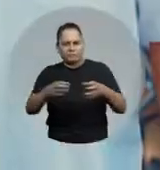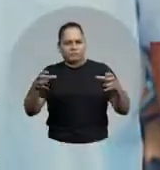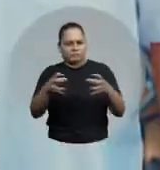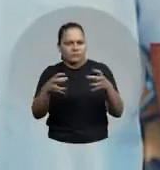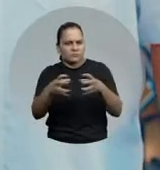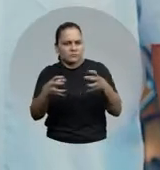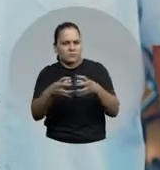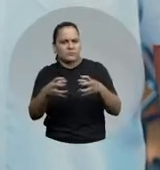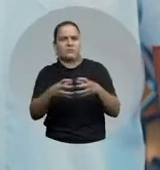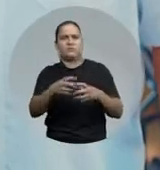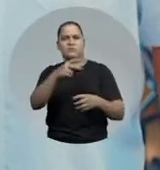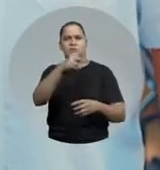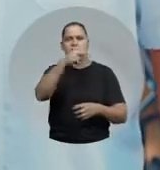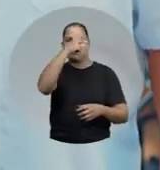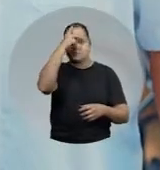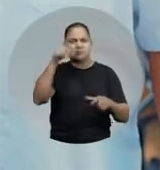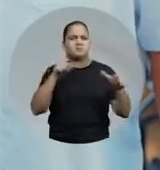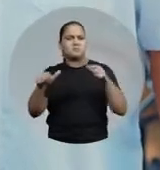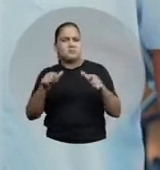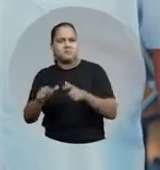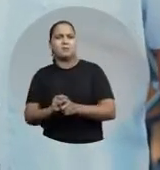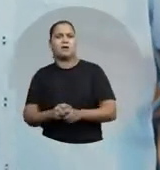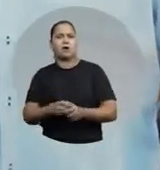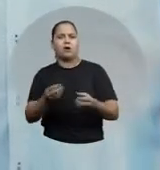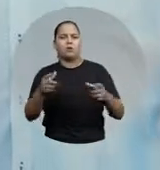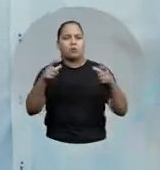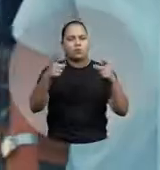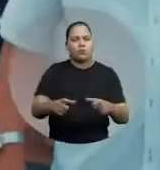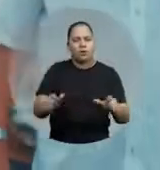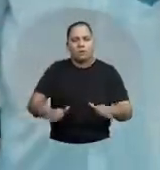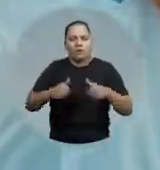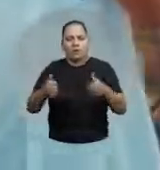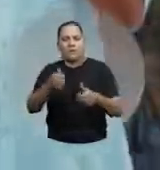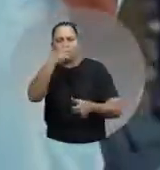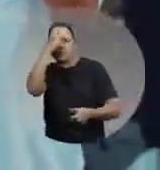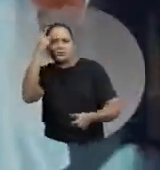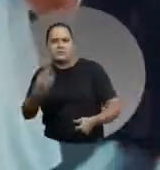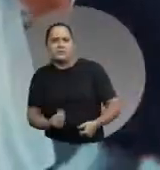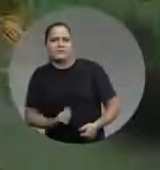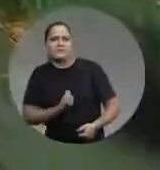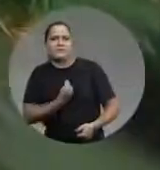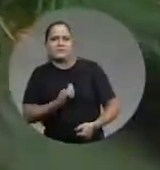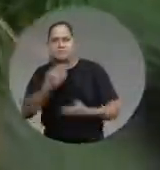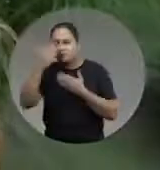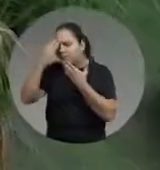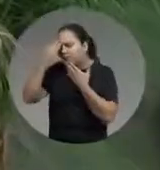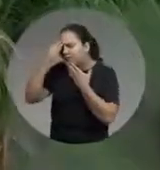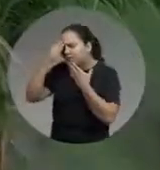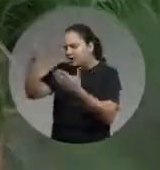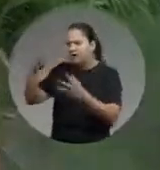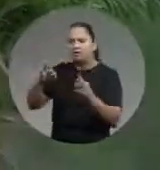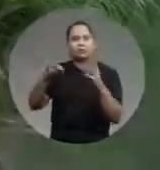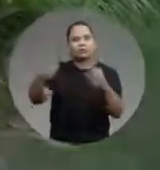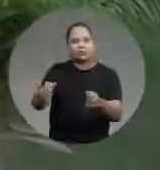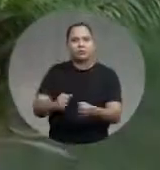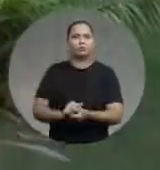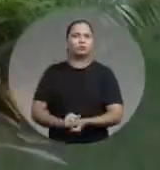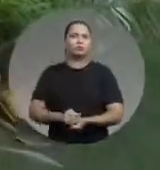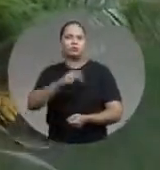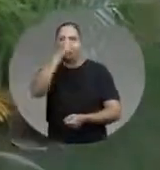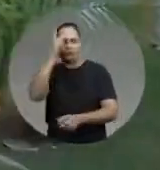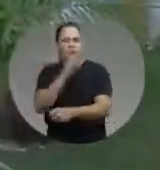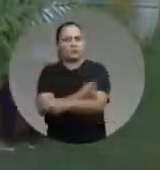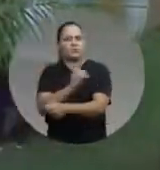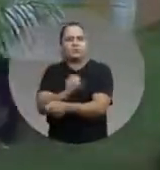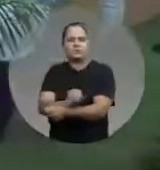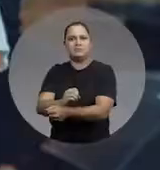desse Tocantins um lugar ainda melhor para todos viverem. Eu quero agradecer a todos que estiveram conosco, a todos os